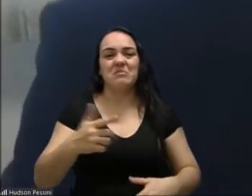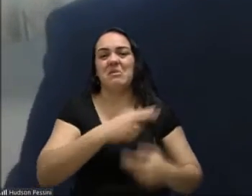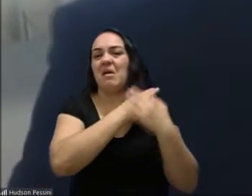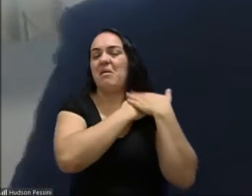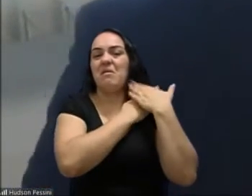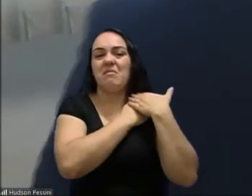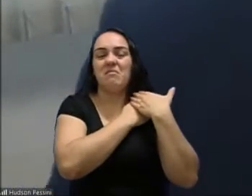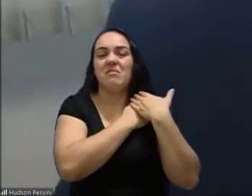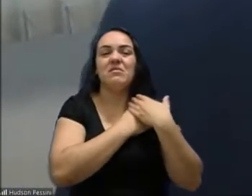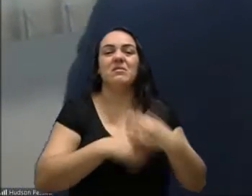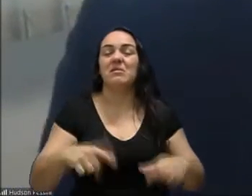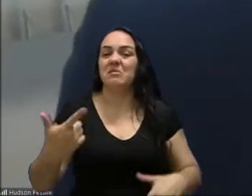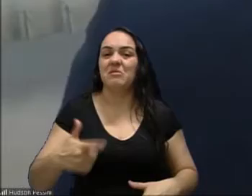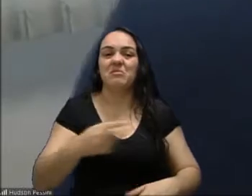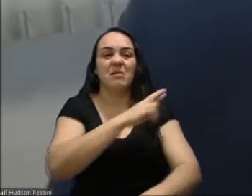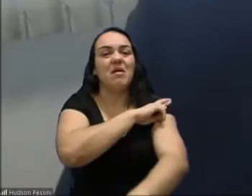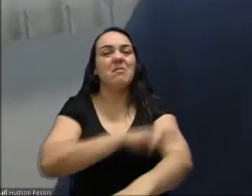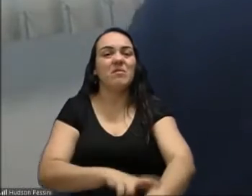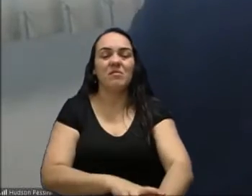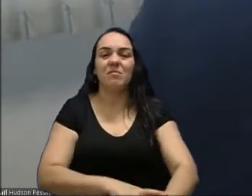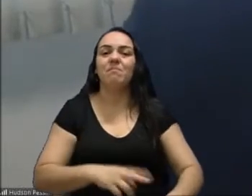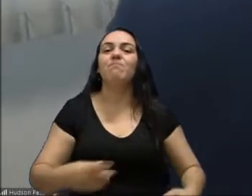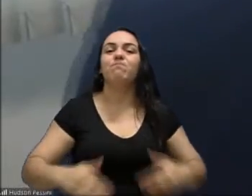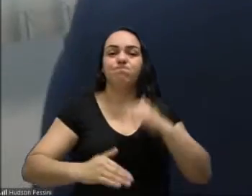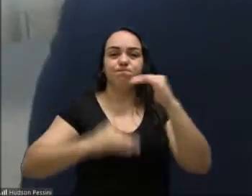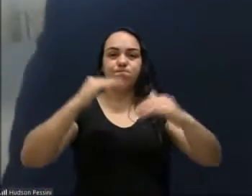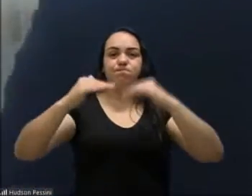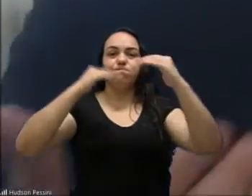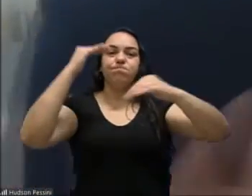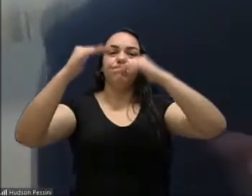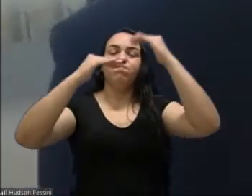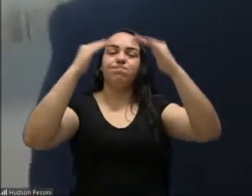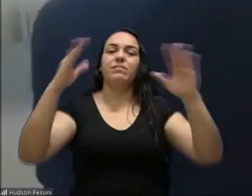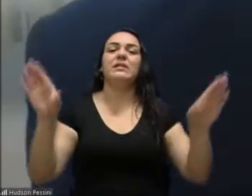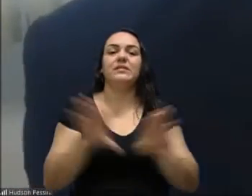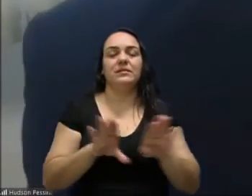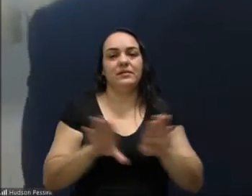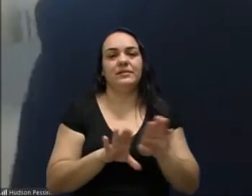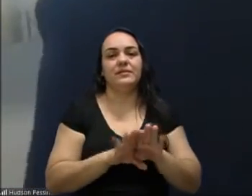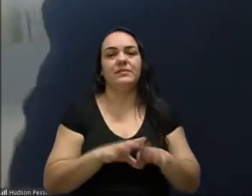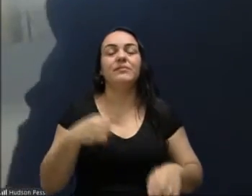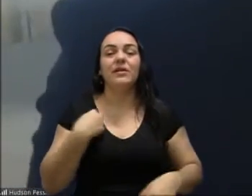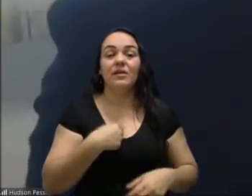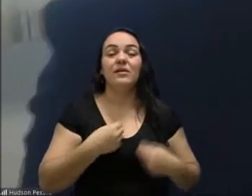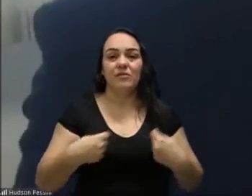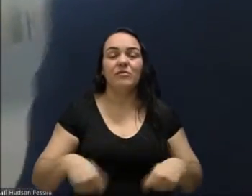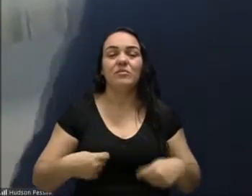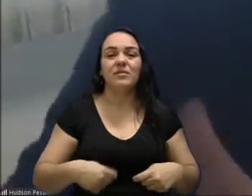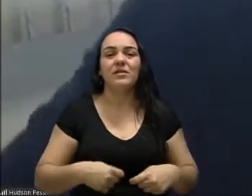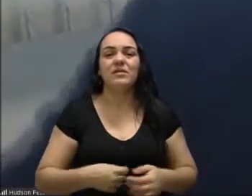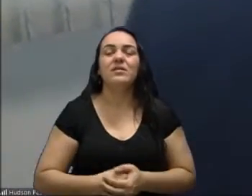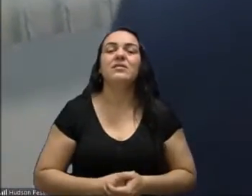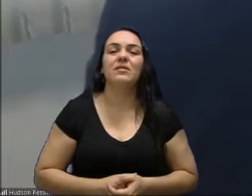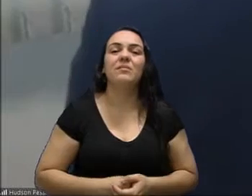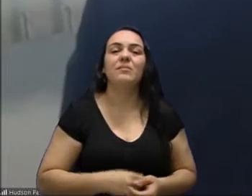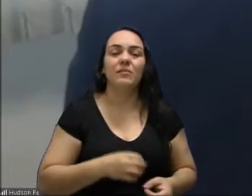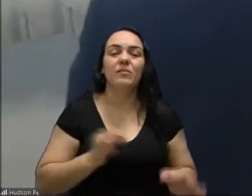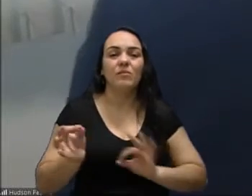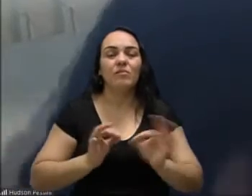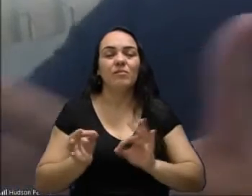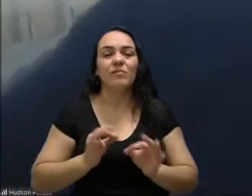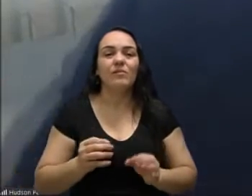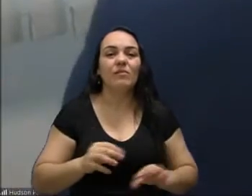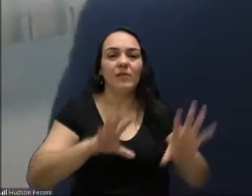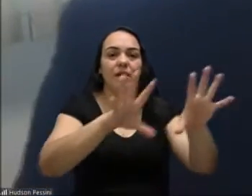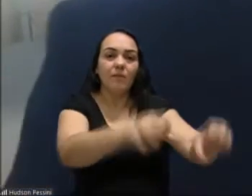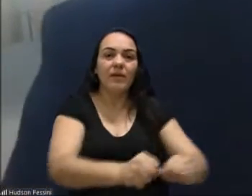valores é galopante e se a gente não começar a tomar umas retitudes dentro do que a gente pode fazer mais do que isso eu não posso eu não posso ir lá e pegar o cara em